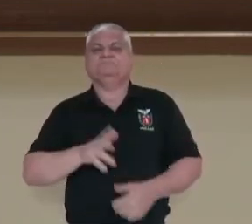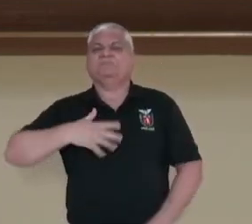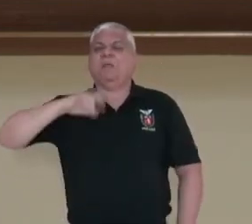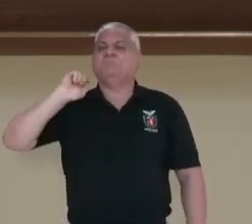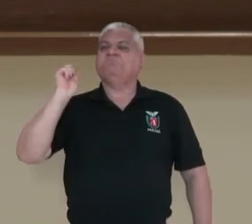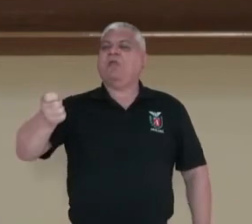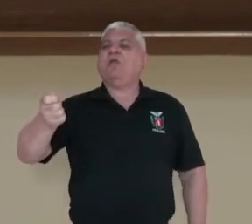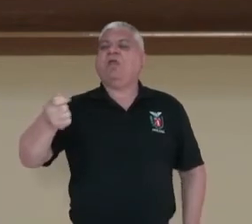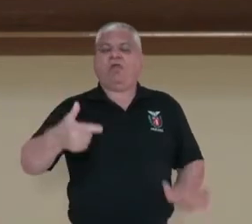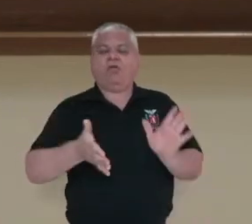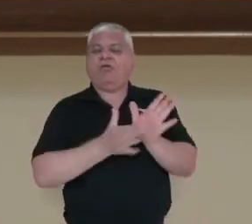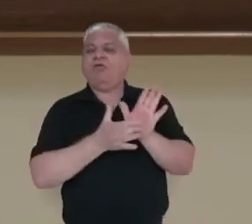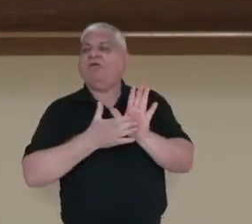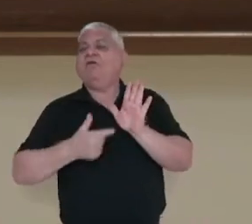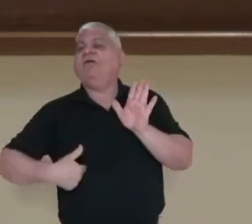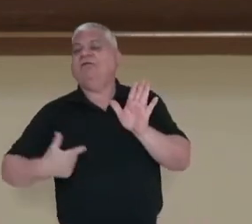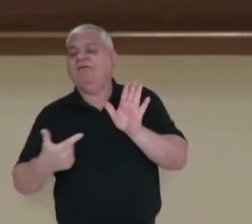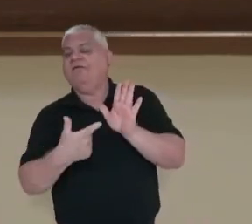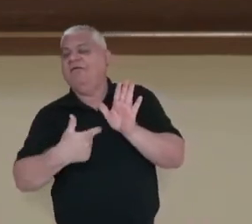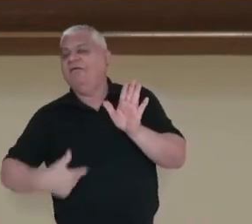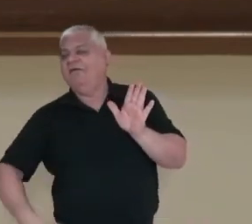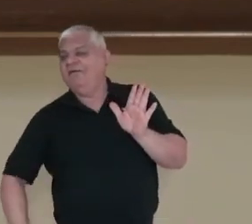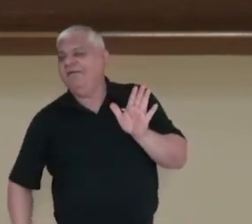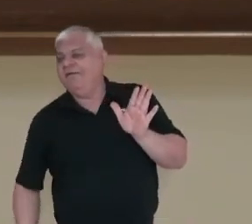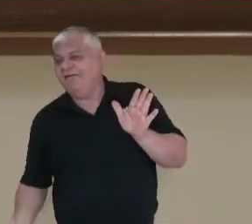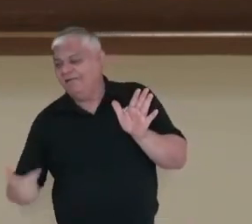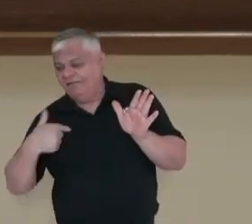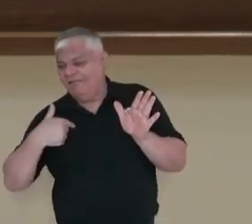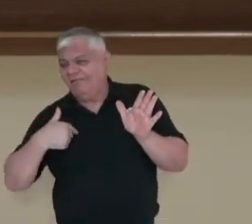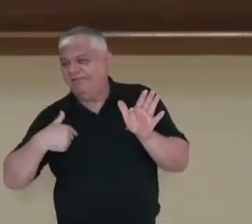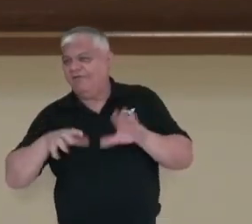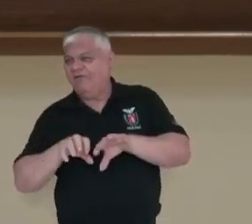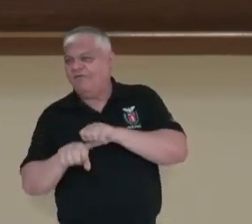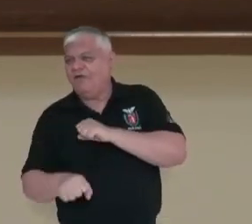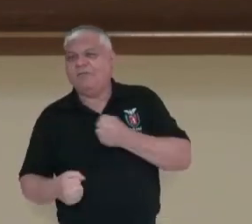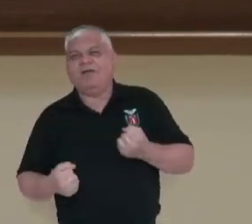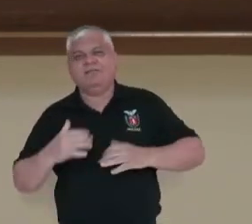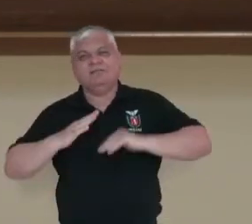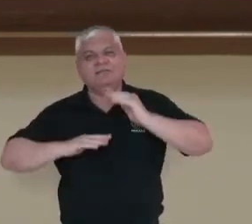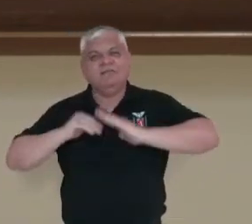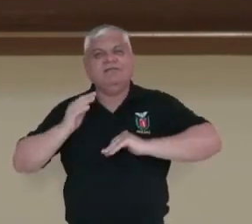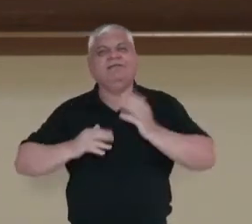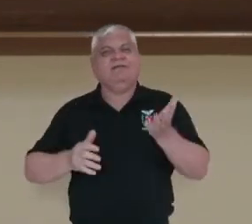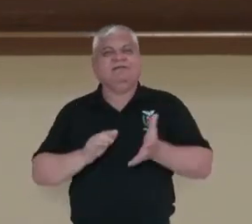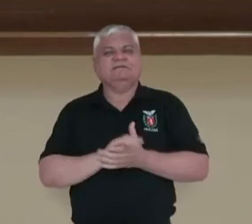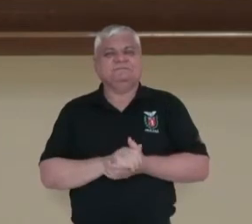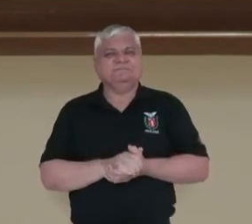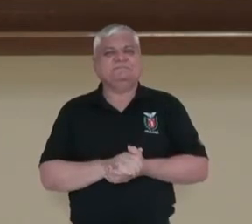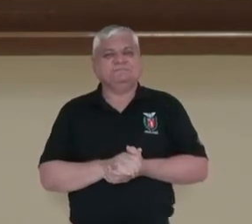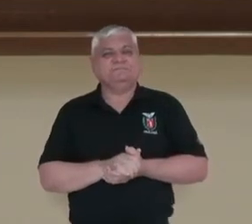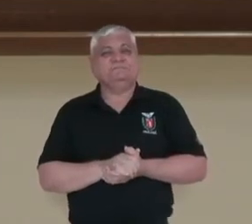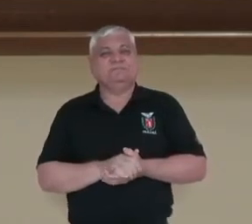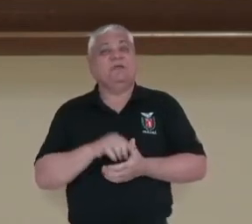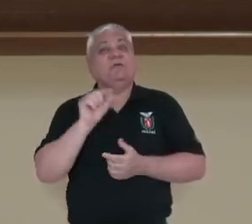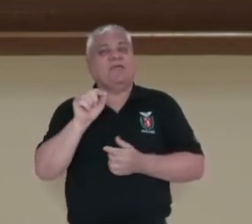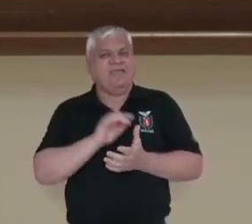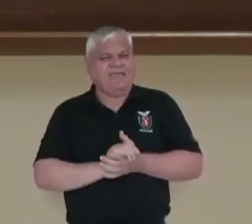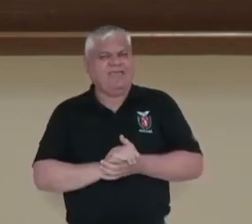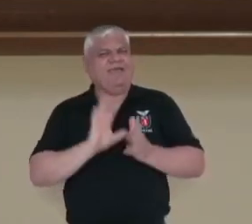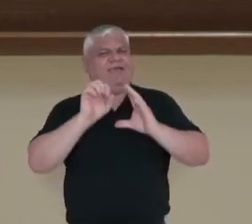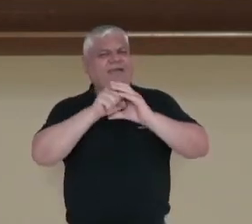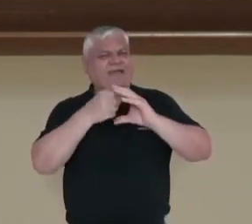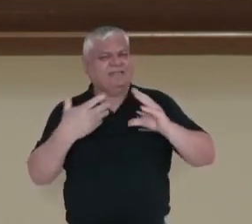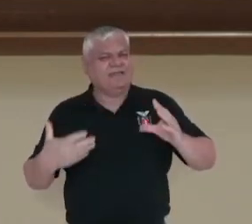A utilização de alguns tipos que deveriam chamar, né, de características,